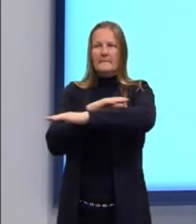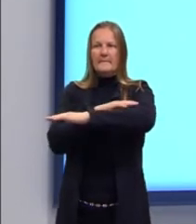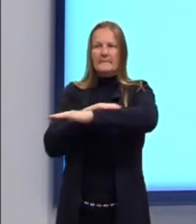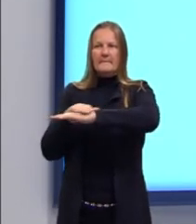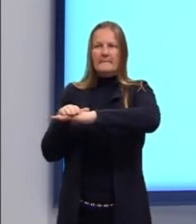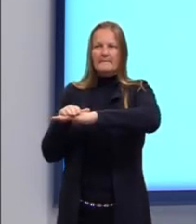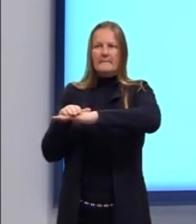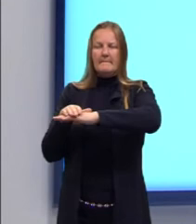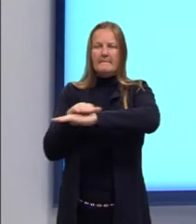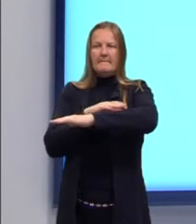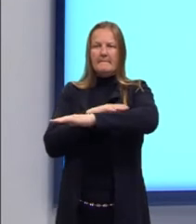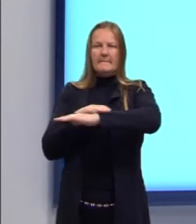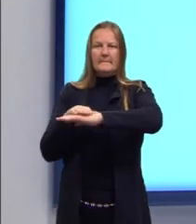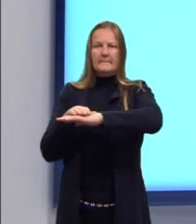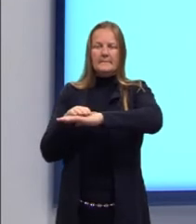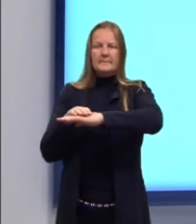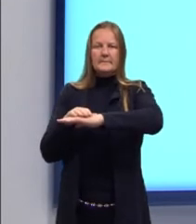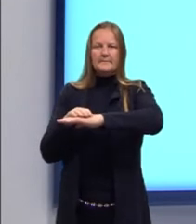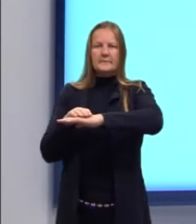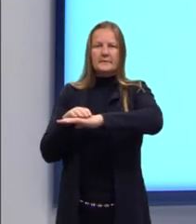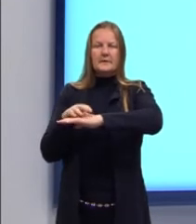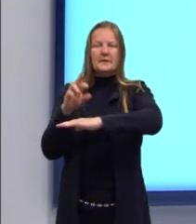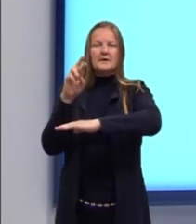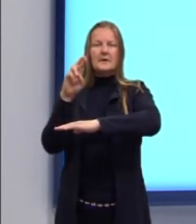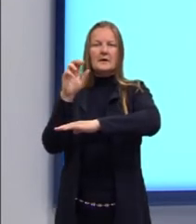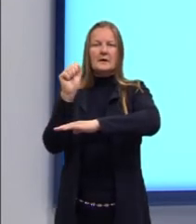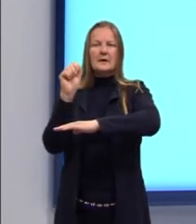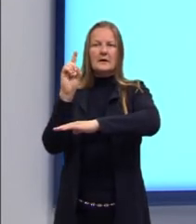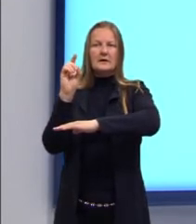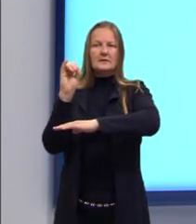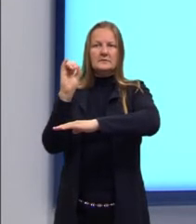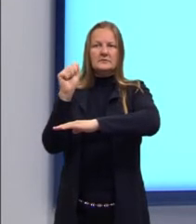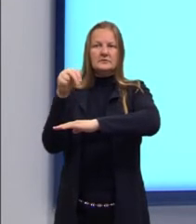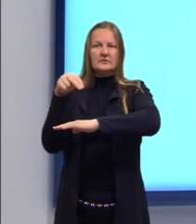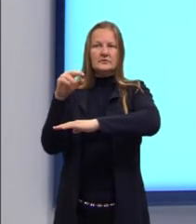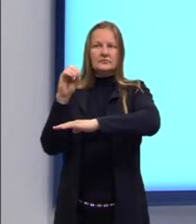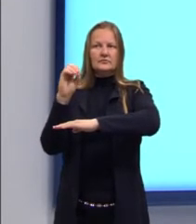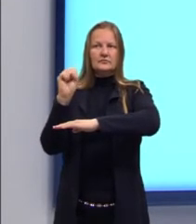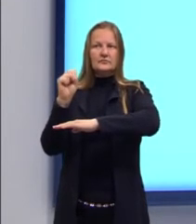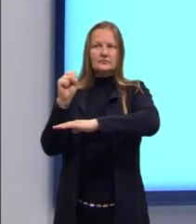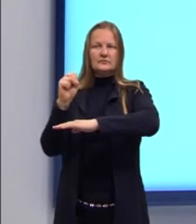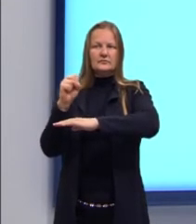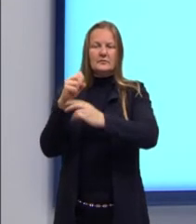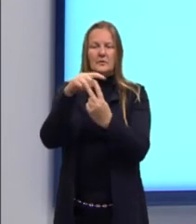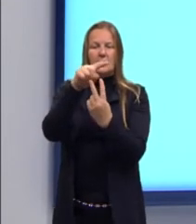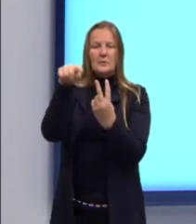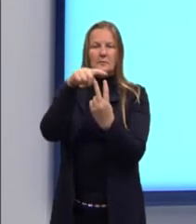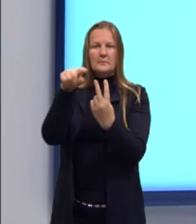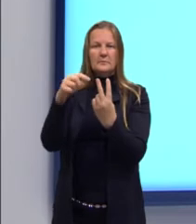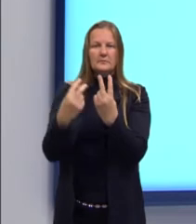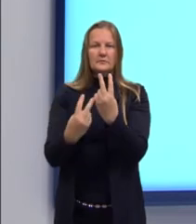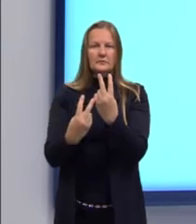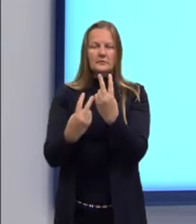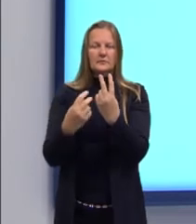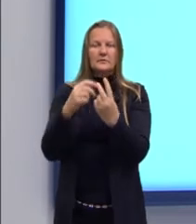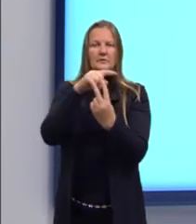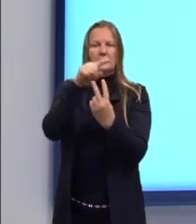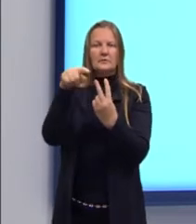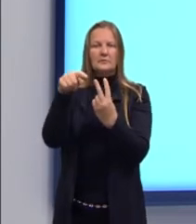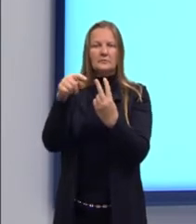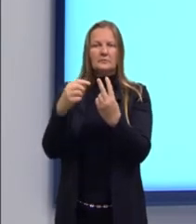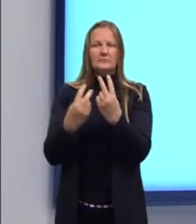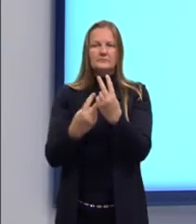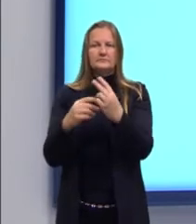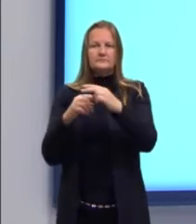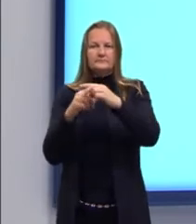T nós temos valores em radianos então nós temos pi sobre Dois pi três pi sobre dois assim